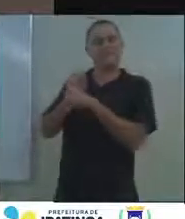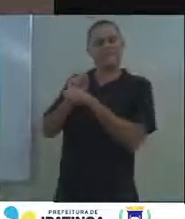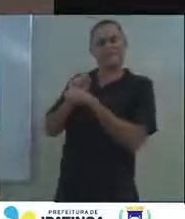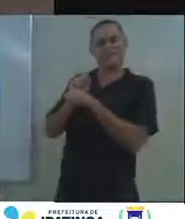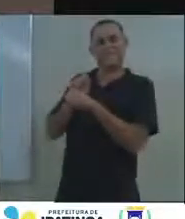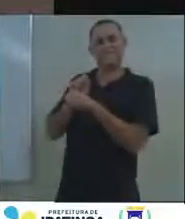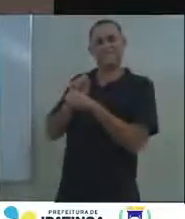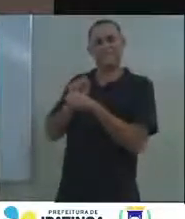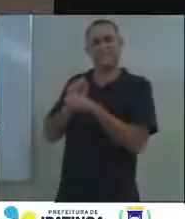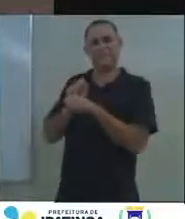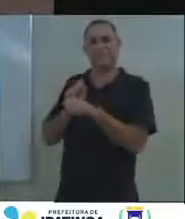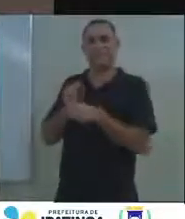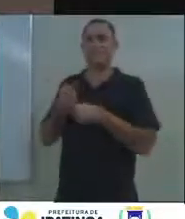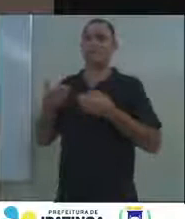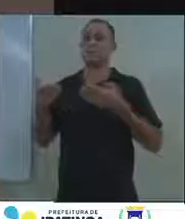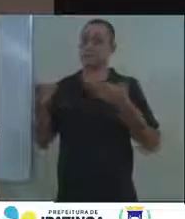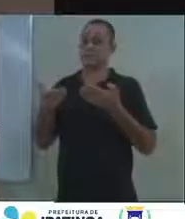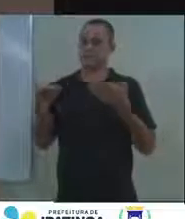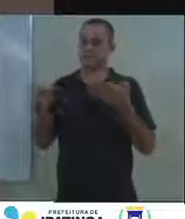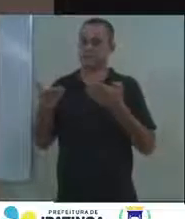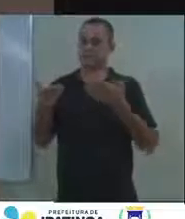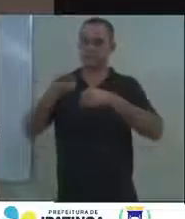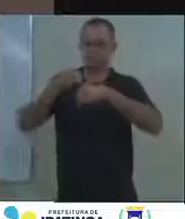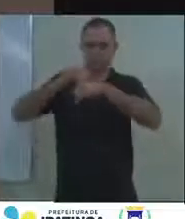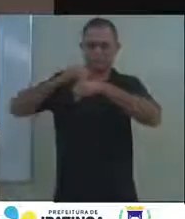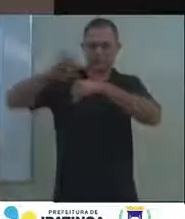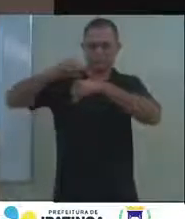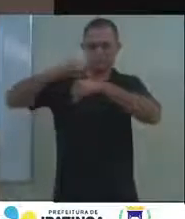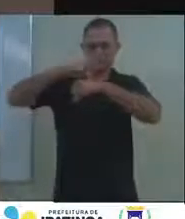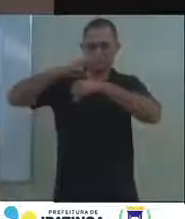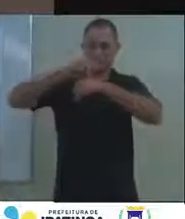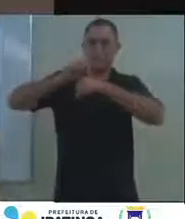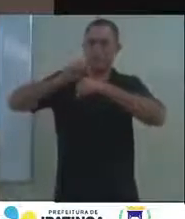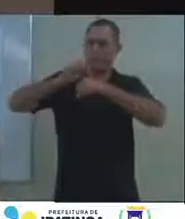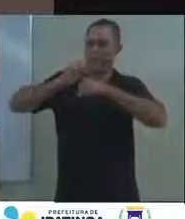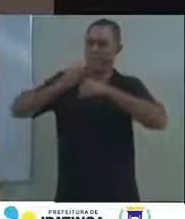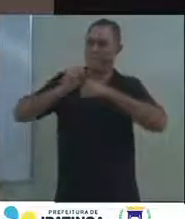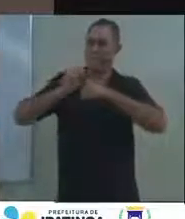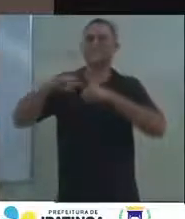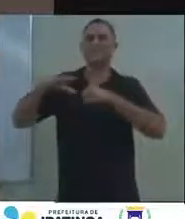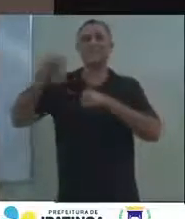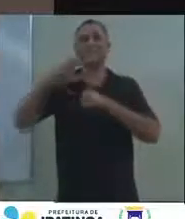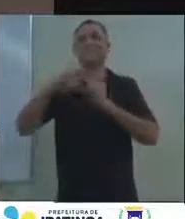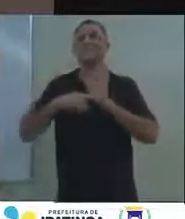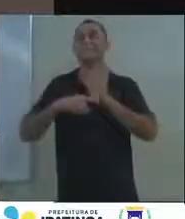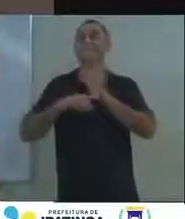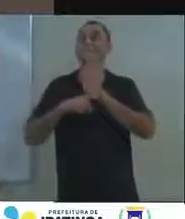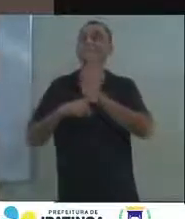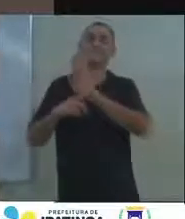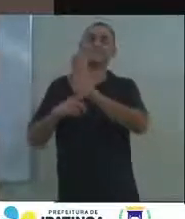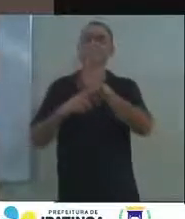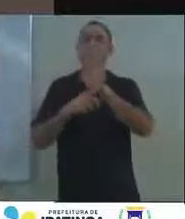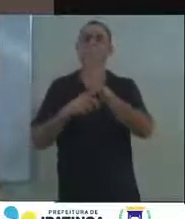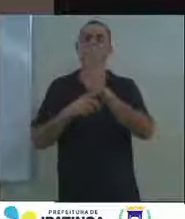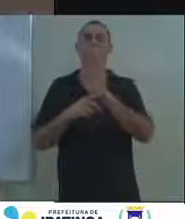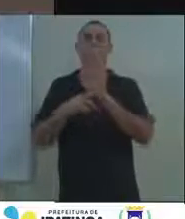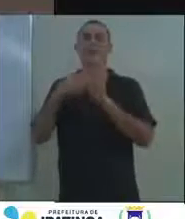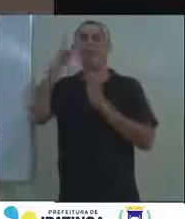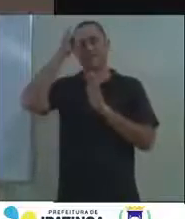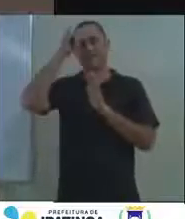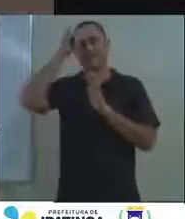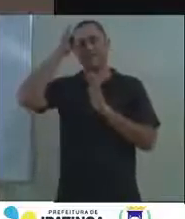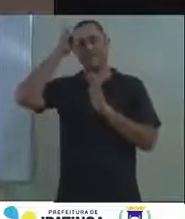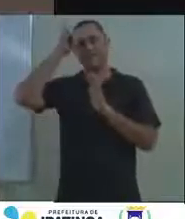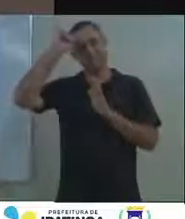que esse dia de hoje possa ter ajudado vocês, né, e que seja um